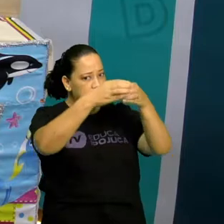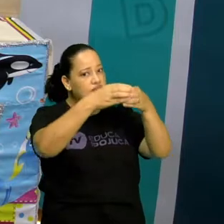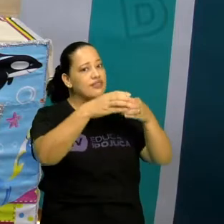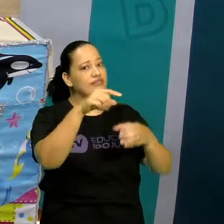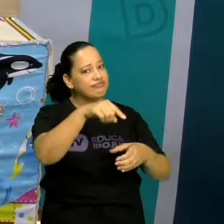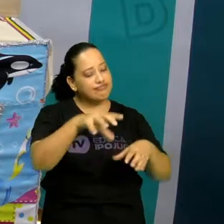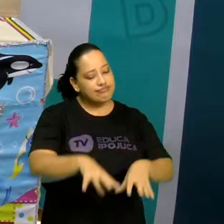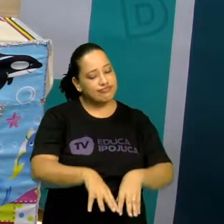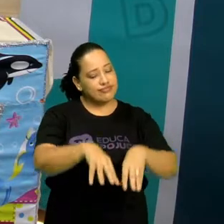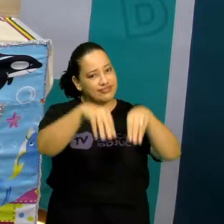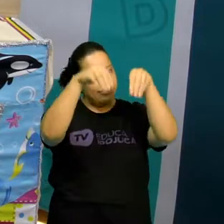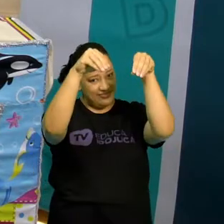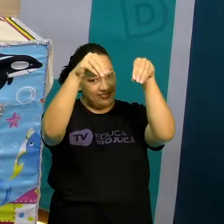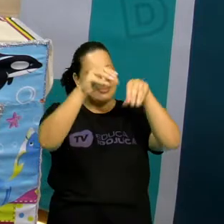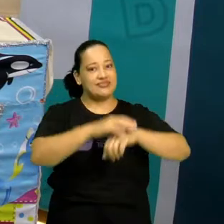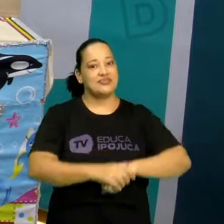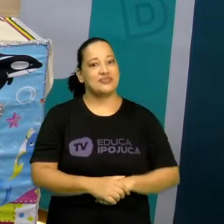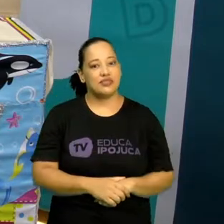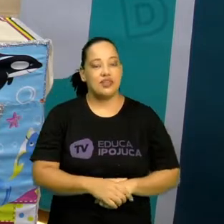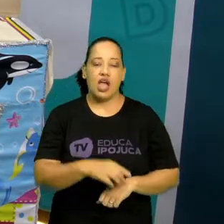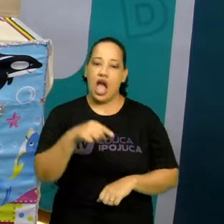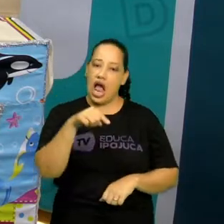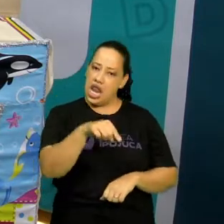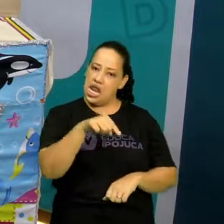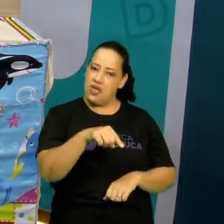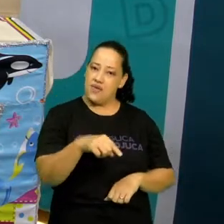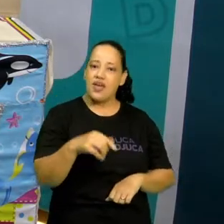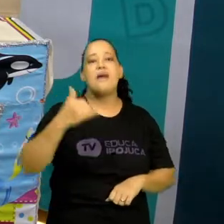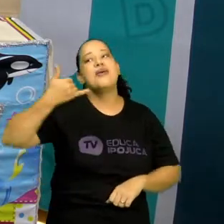Torres de celular